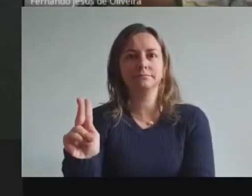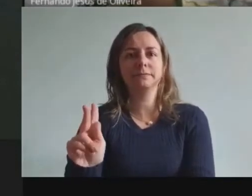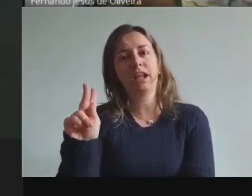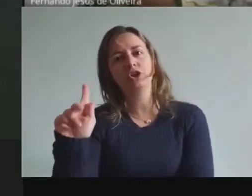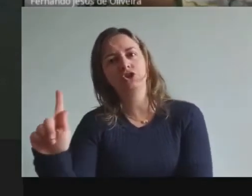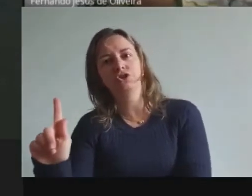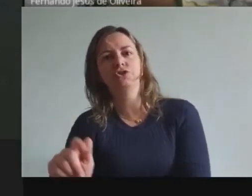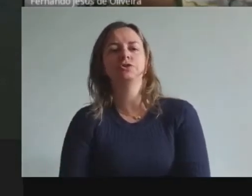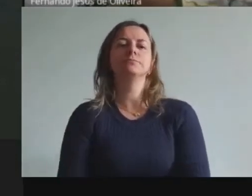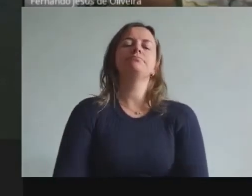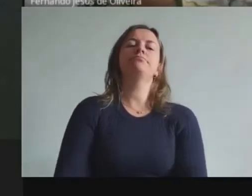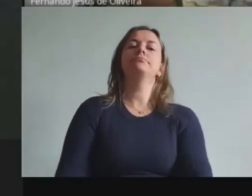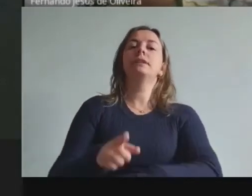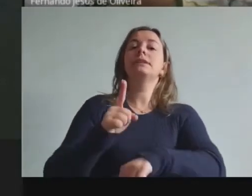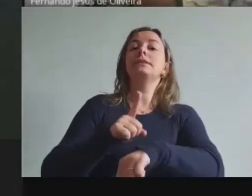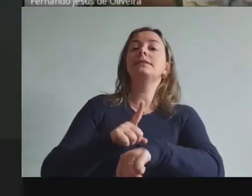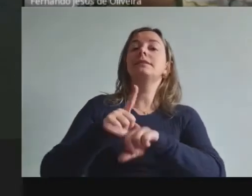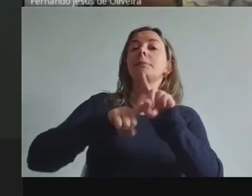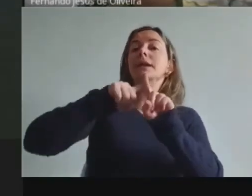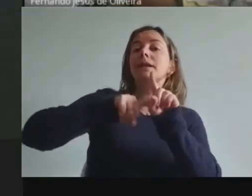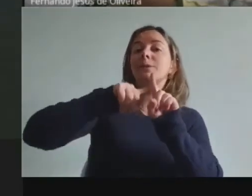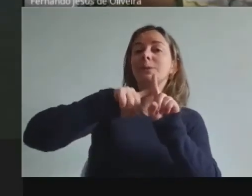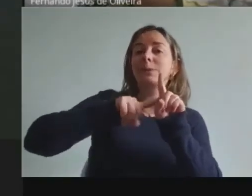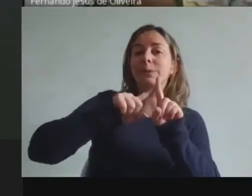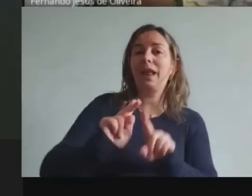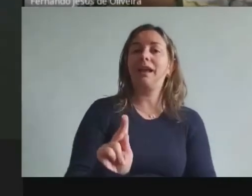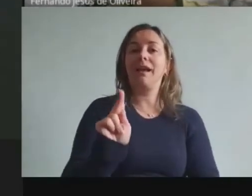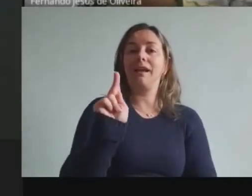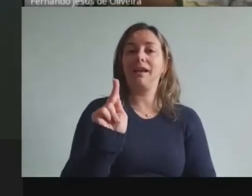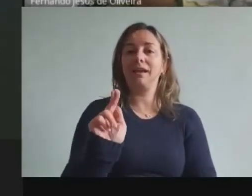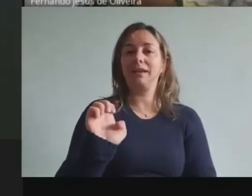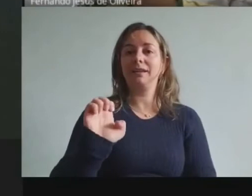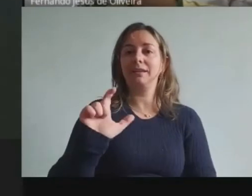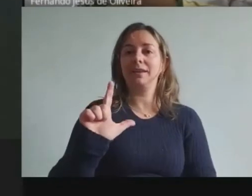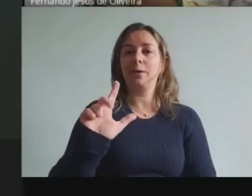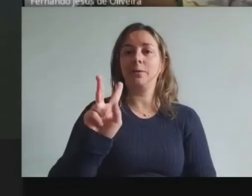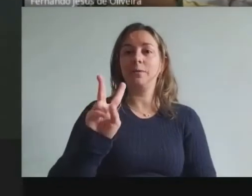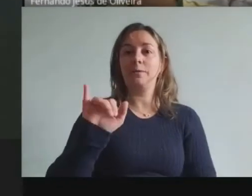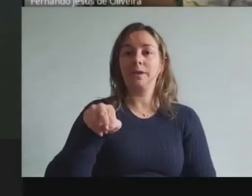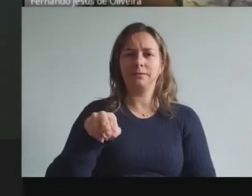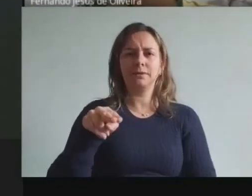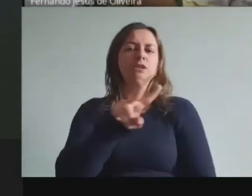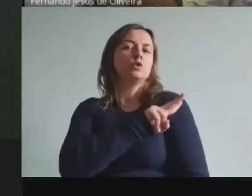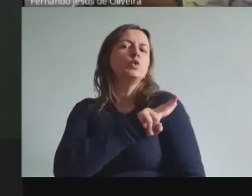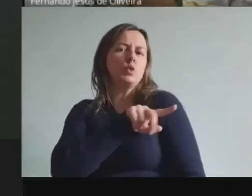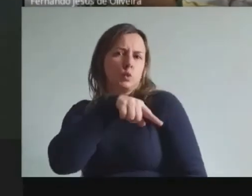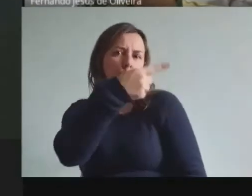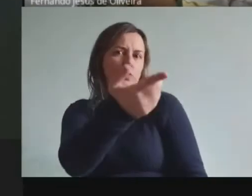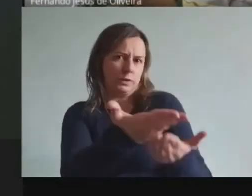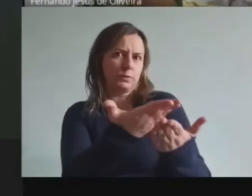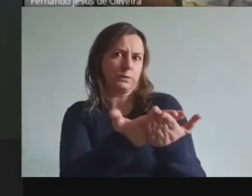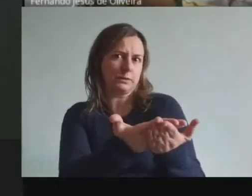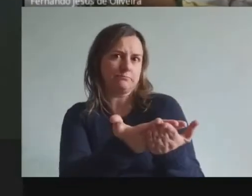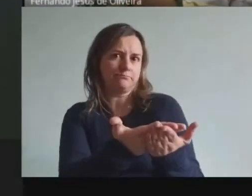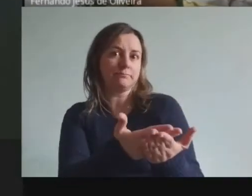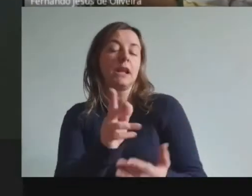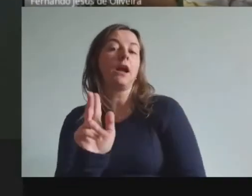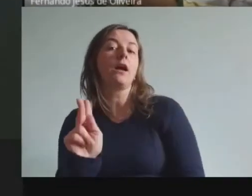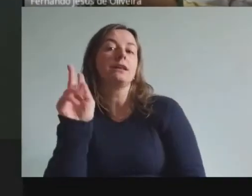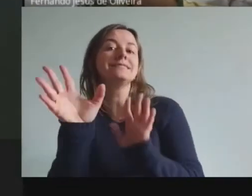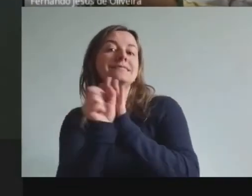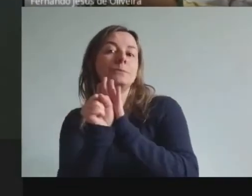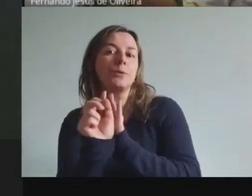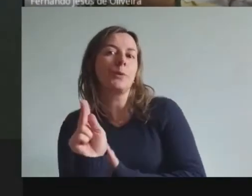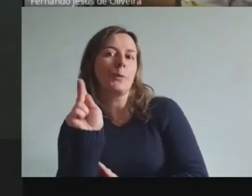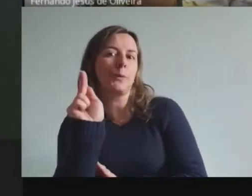Temperatura, né, a gente vai medir em Kelvin. No segundo ano, a gente vai estudar o que é o Kelvin, tá? E o símbolo é K maiúsculo. Alerta